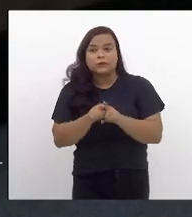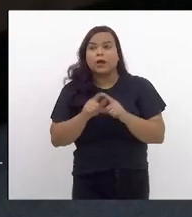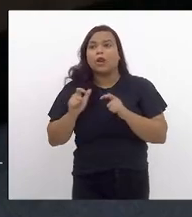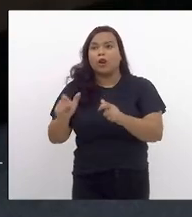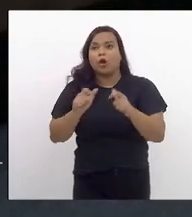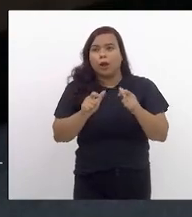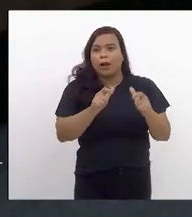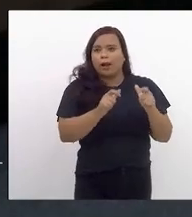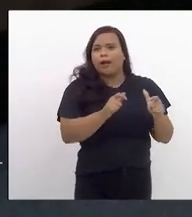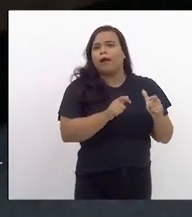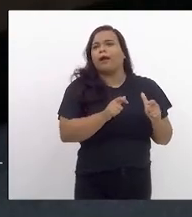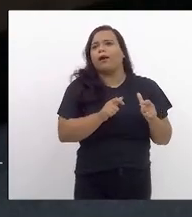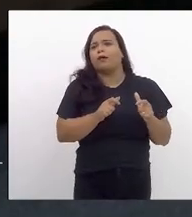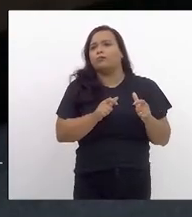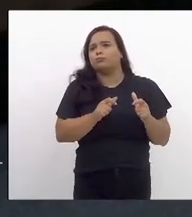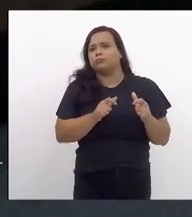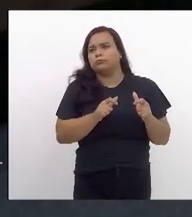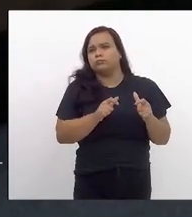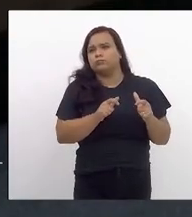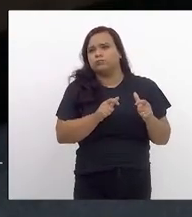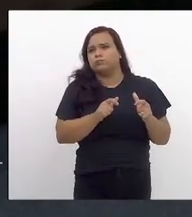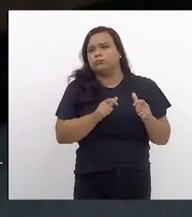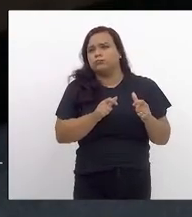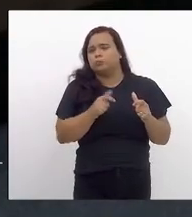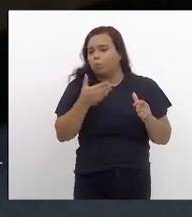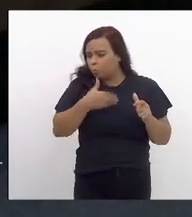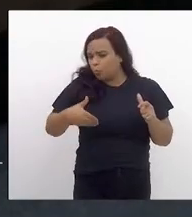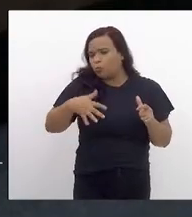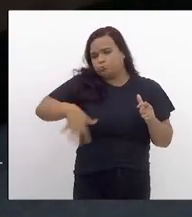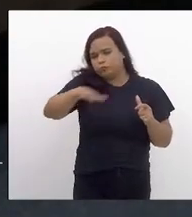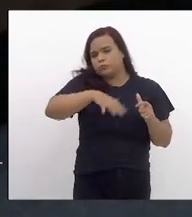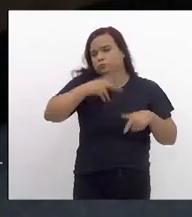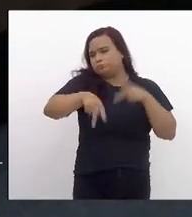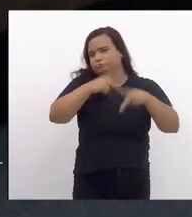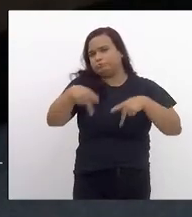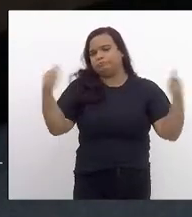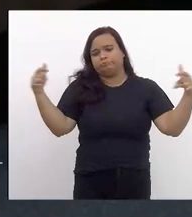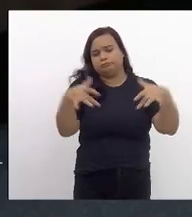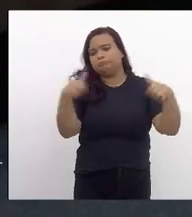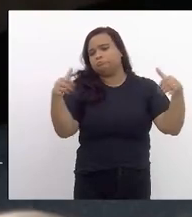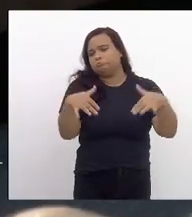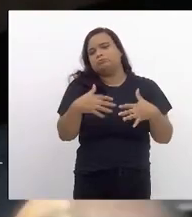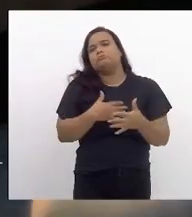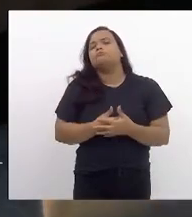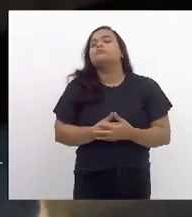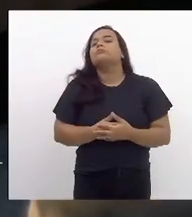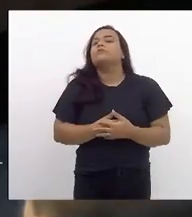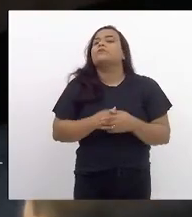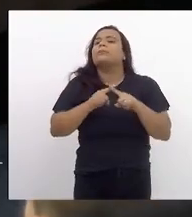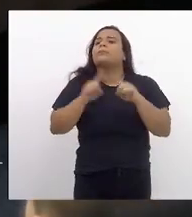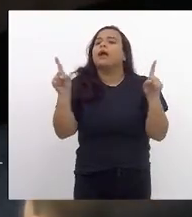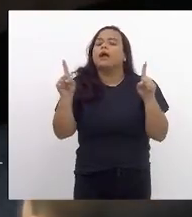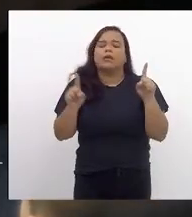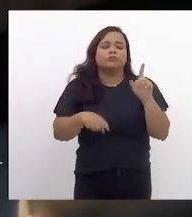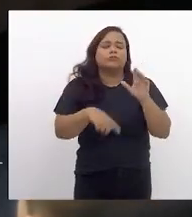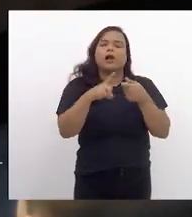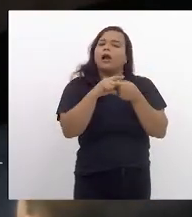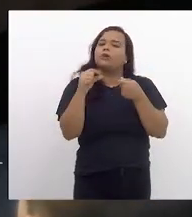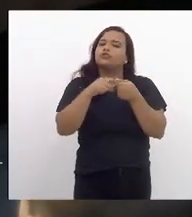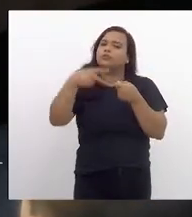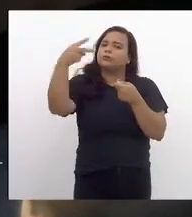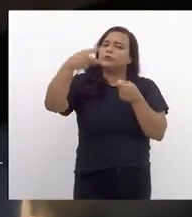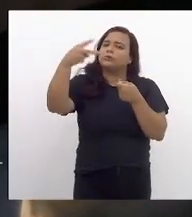em geral. Mas o artigo 2º nos chamou a atenção porque cria um dispositivo